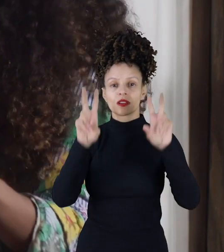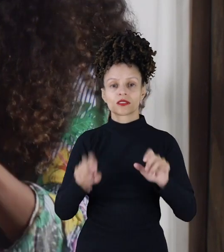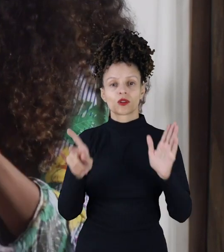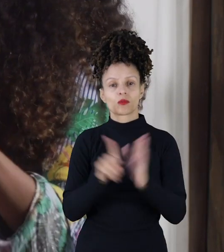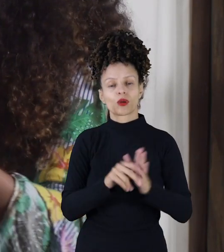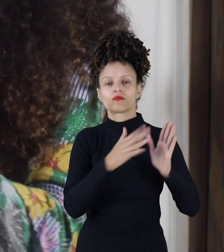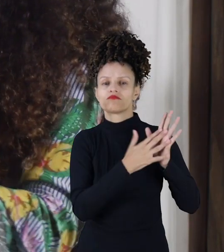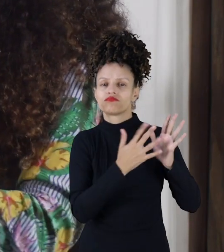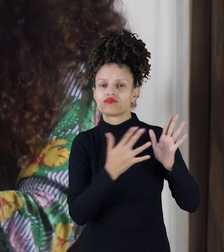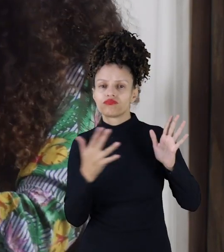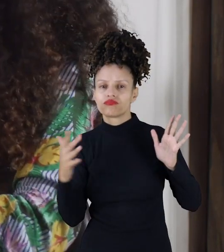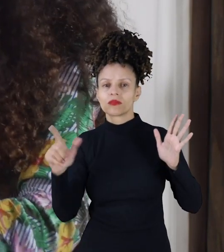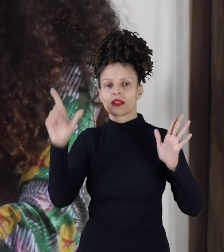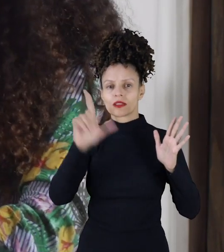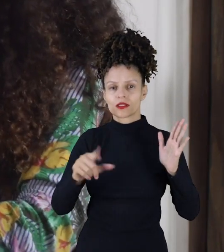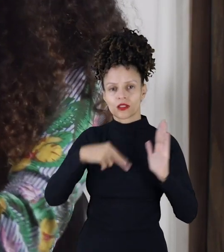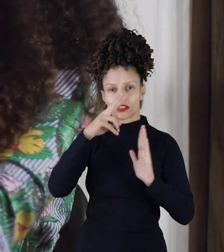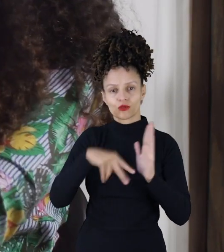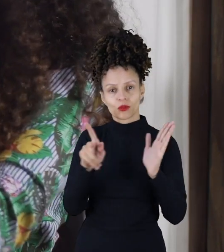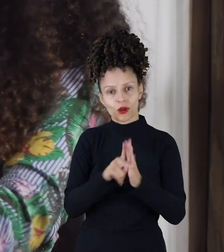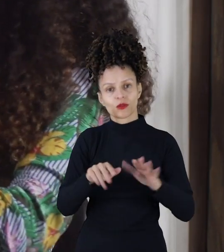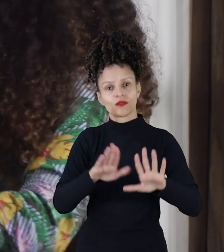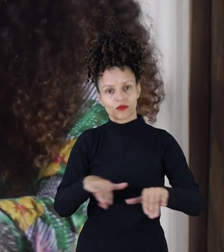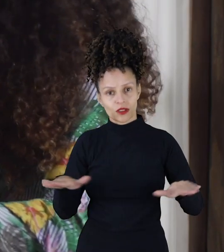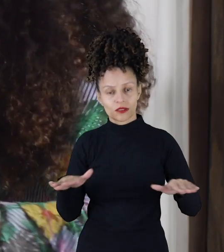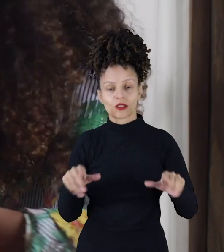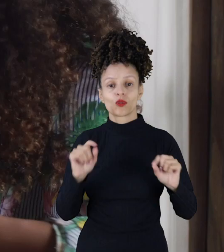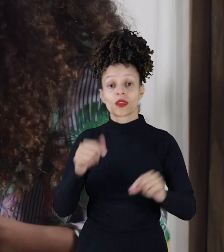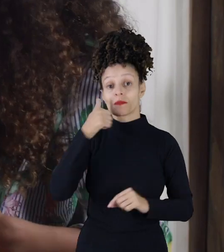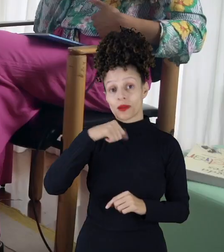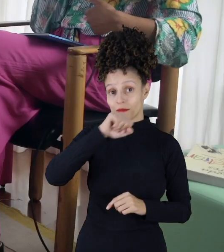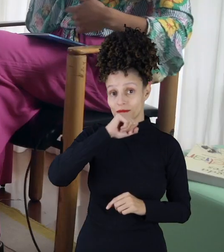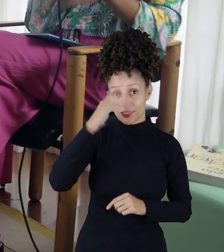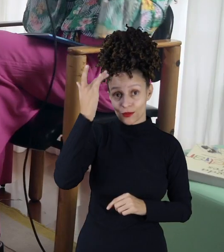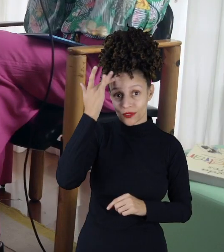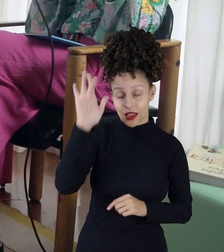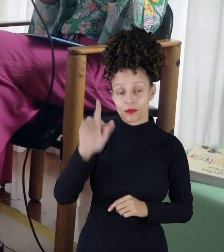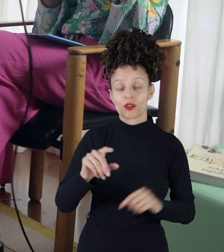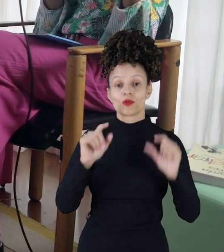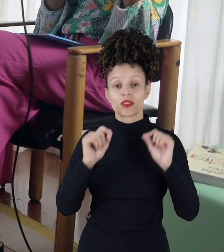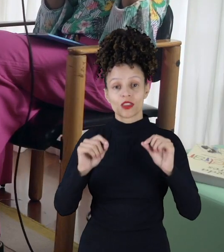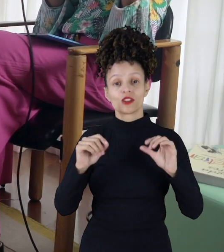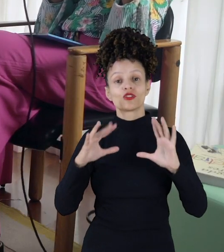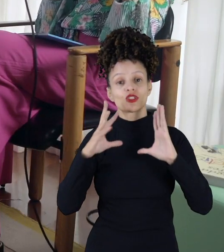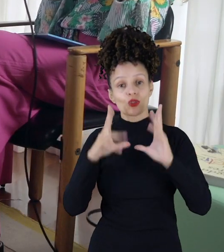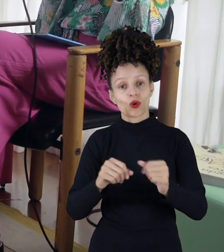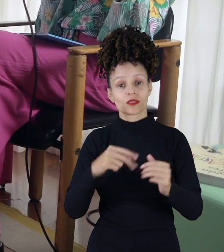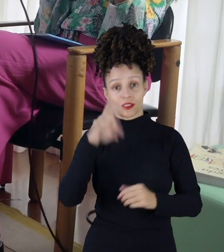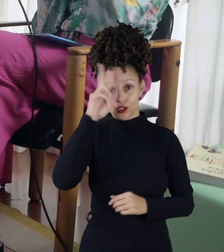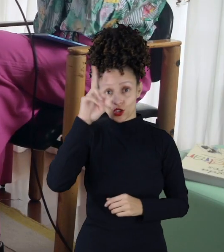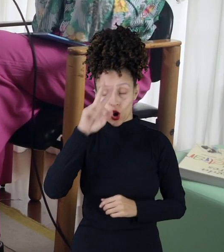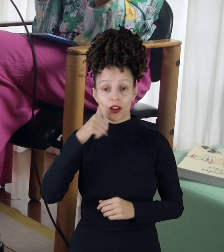para nós uma questão do repertório literário das leituras de infância. Então, o que a mamãe não sabe é